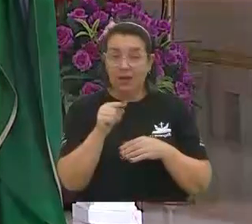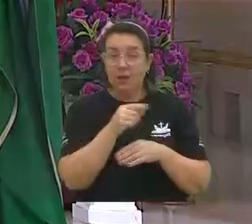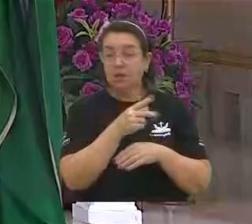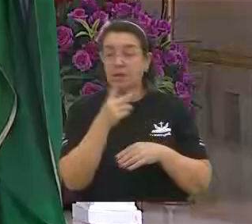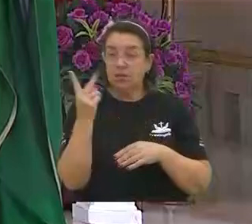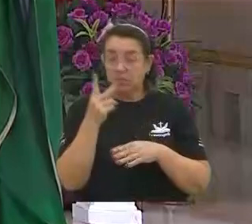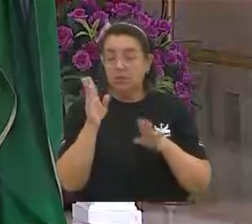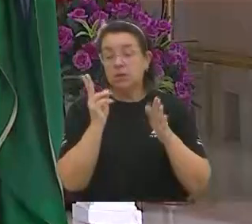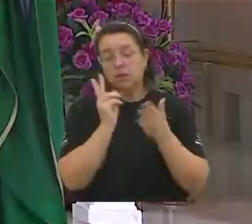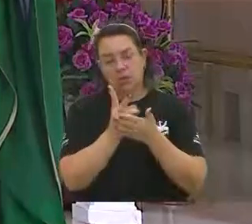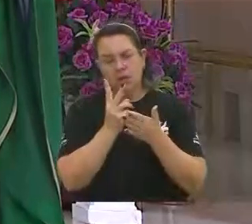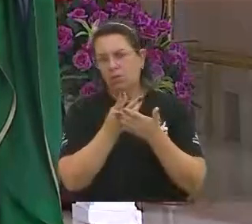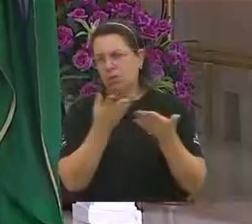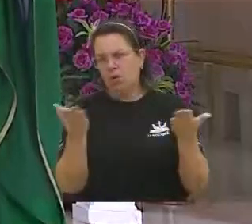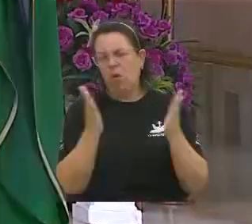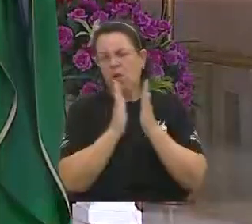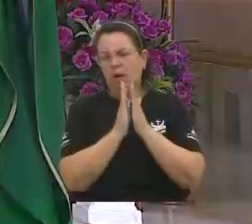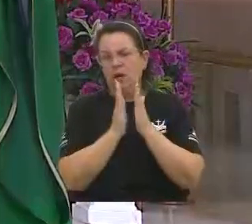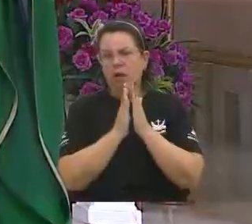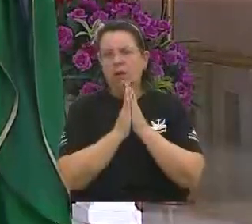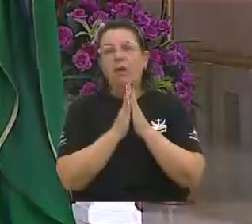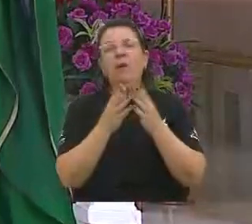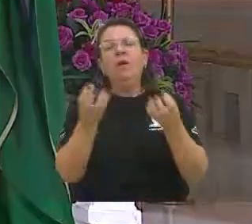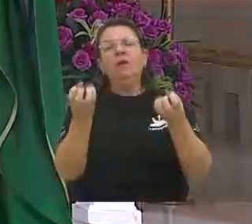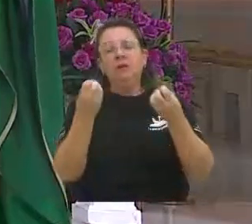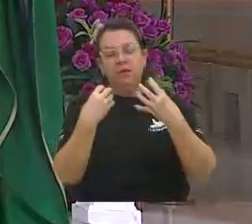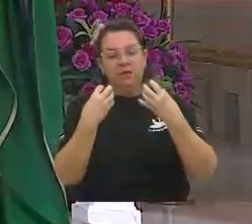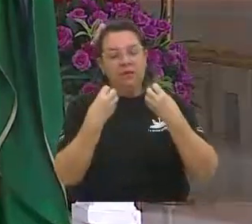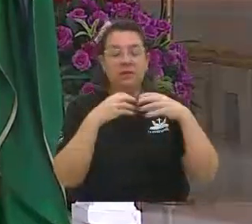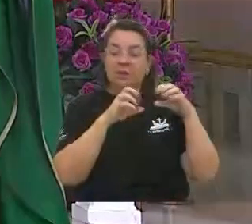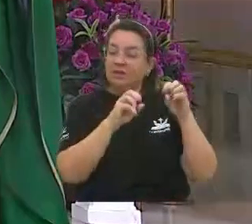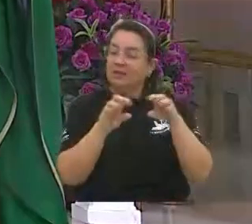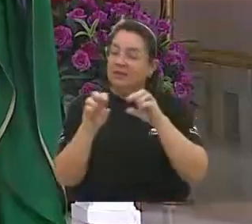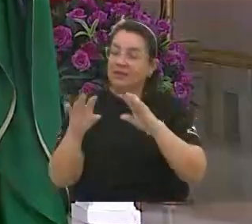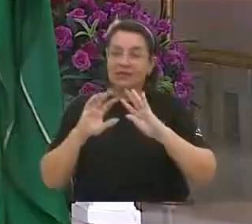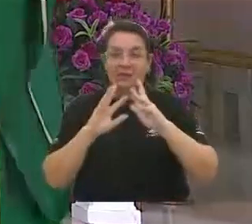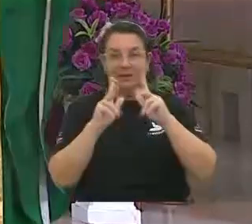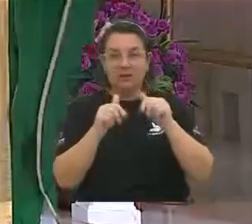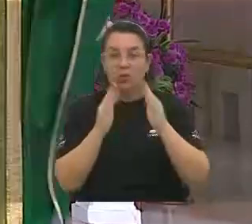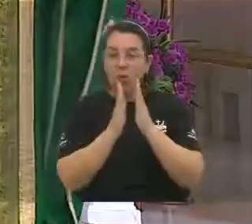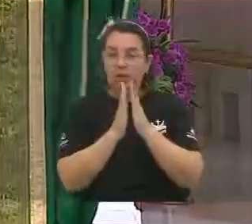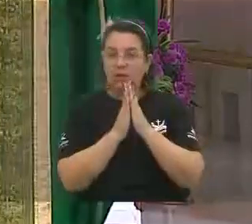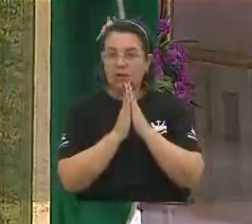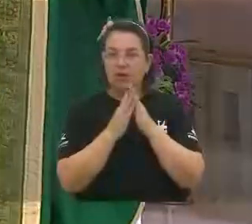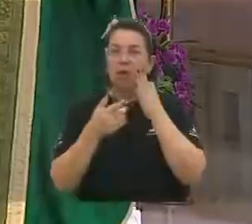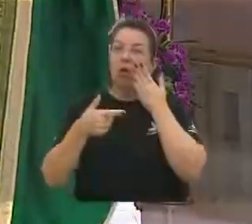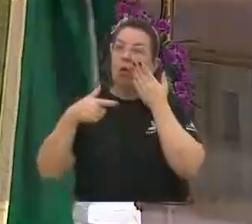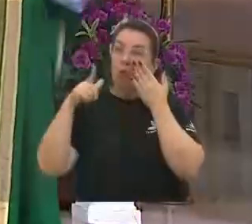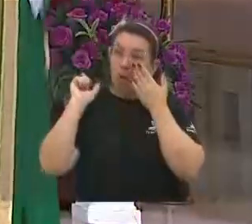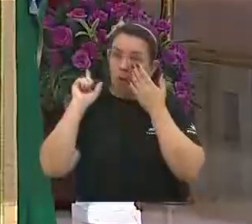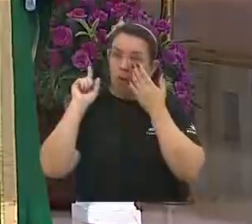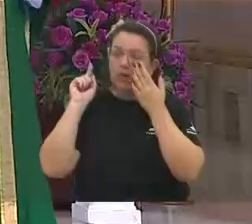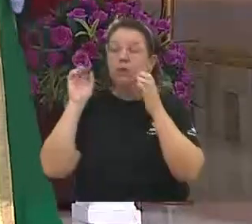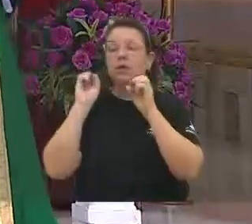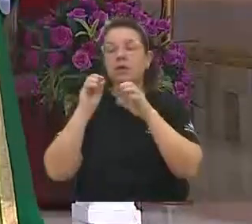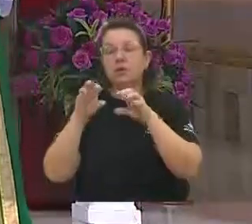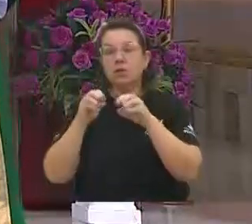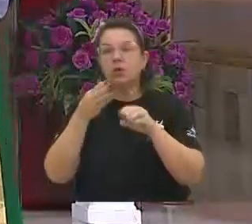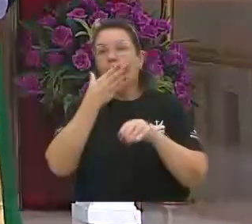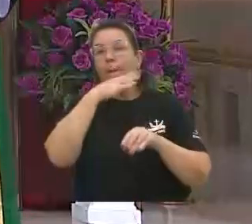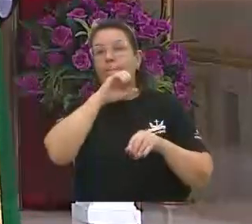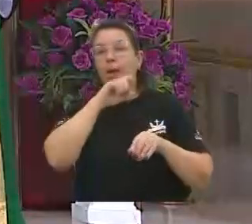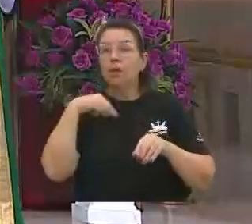serem de ser assim ensina-nos a rezar ontem Nosso Senhor nos ensinou o Pai